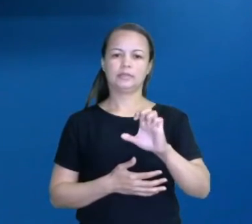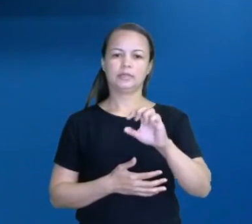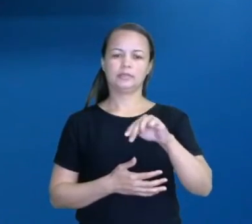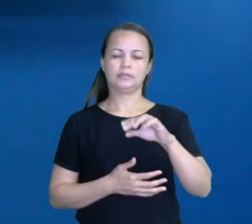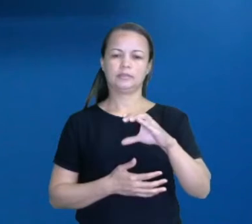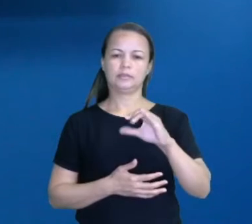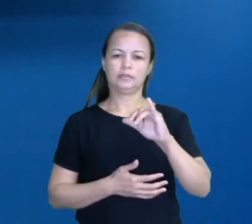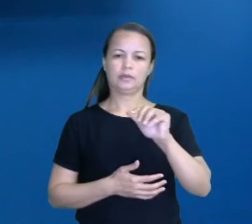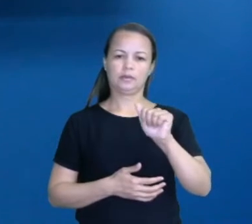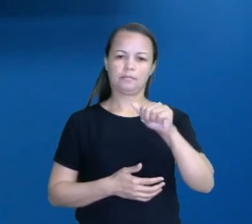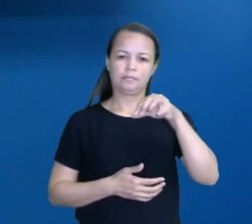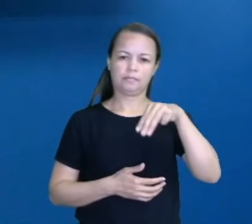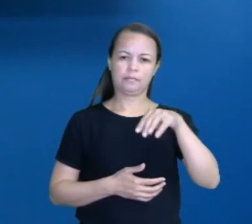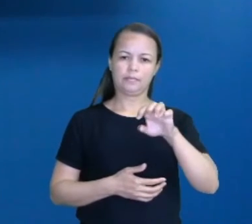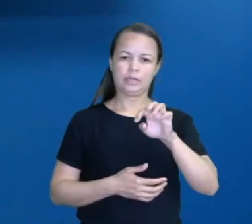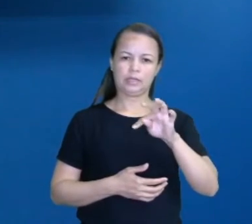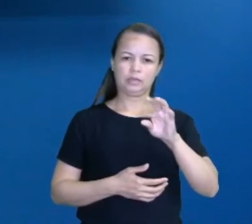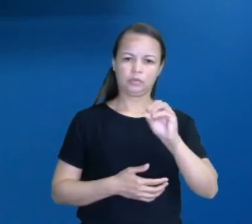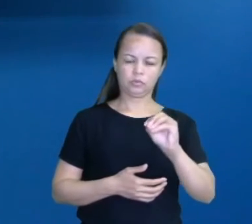preferem